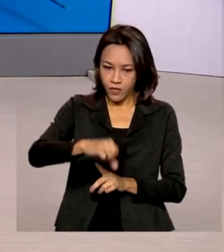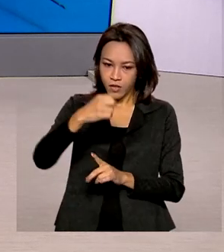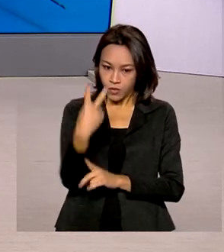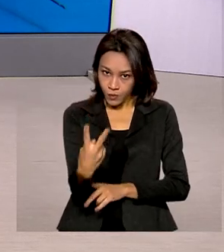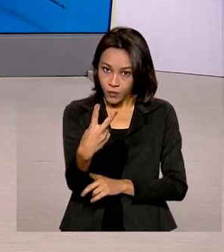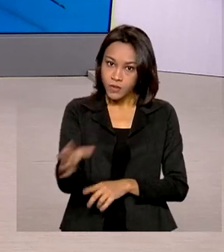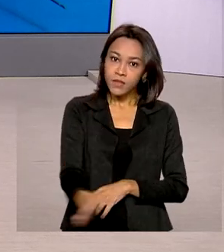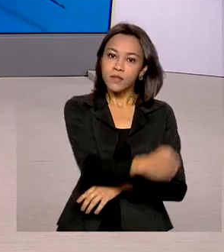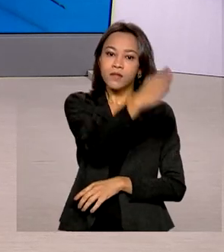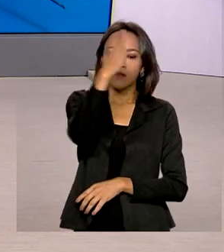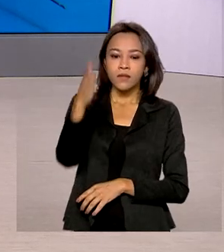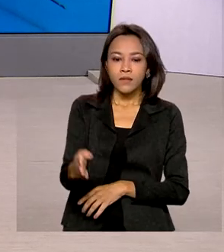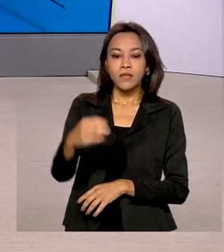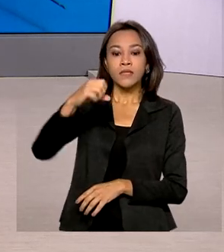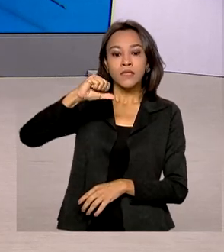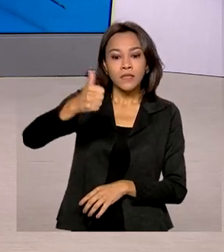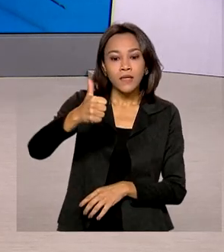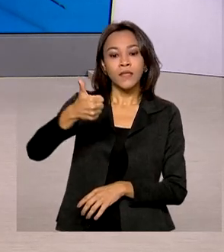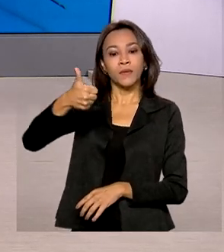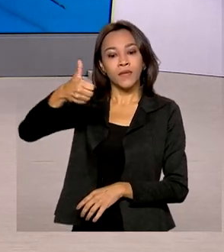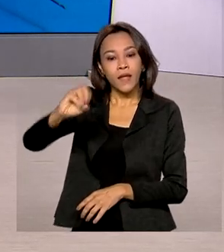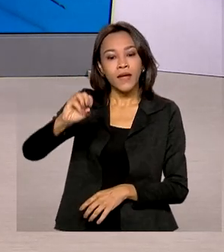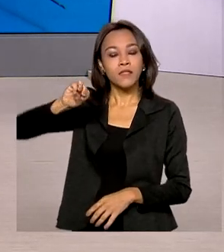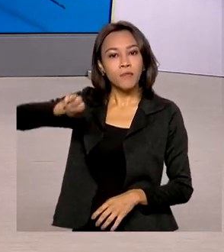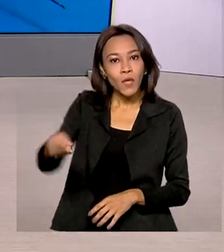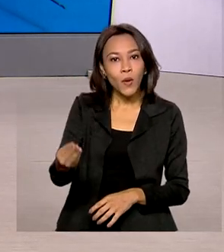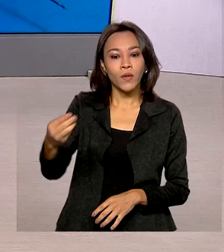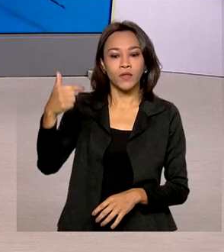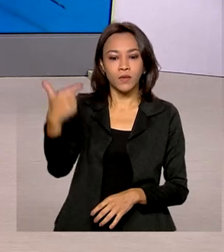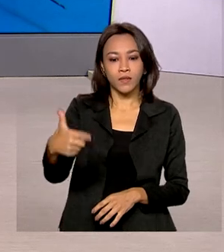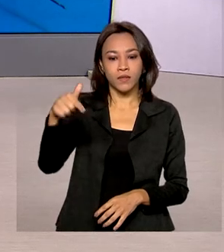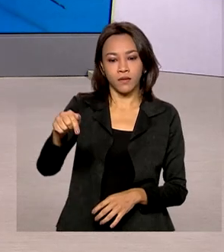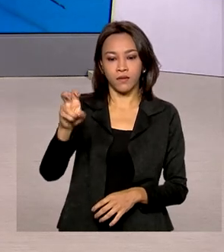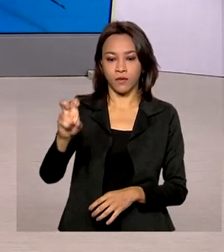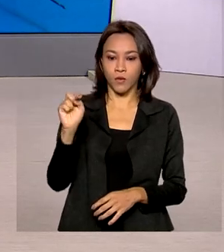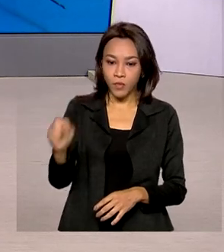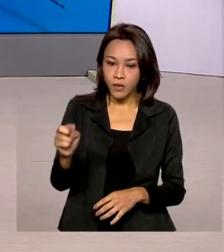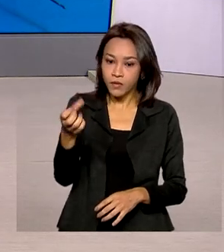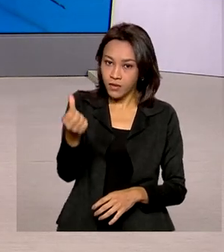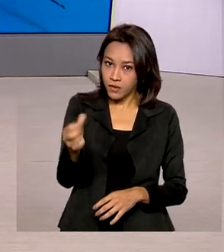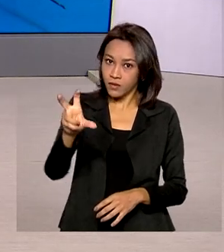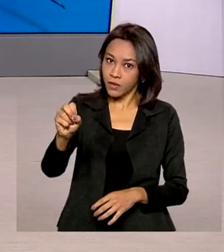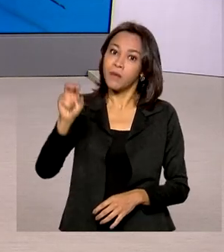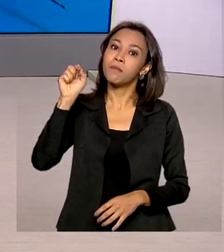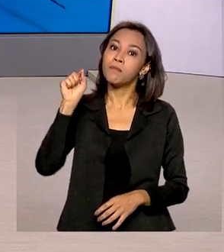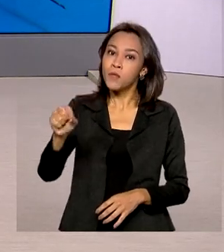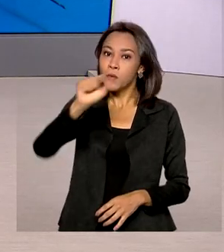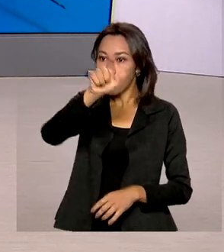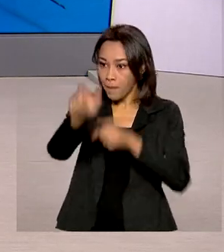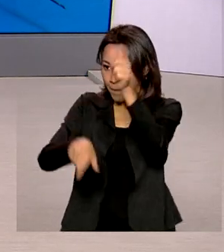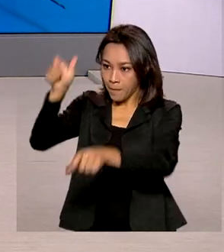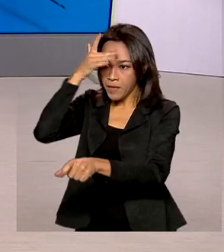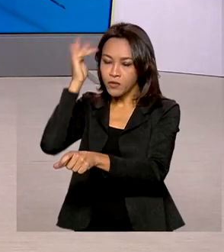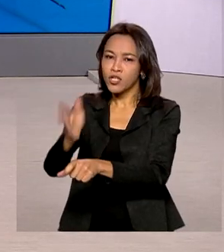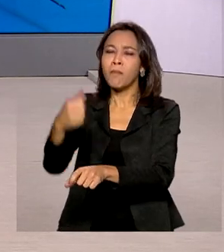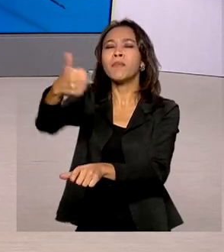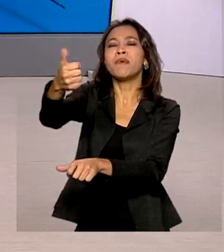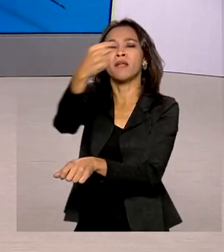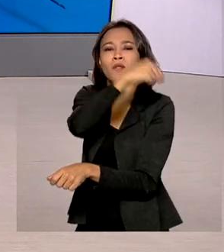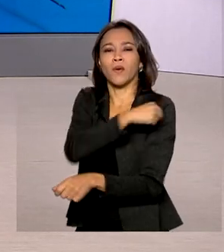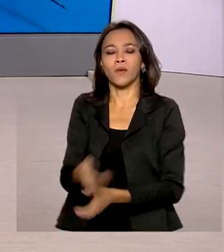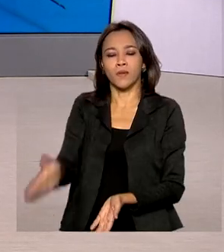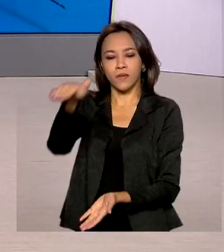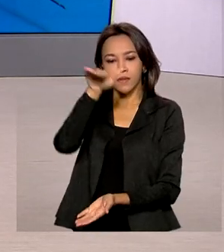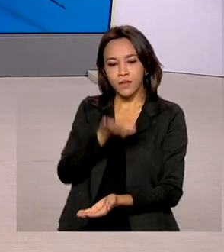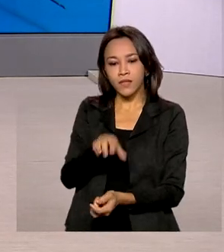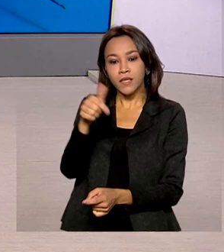157.673.092. 110 milhões de pessoas, 275 mil, tomaram aí a primeira dose da vacina. E o número de brasileiros que